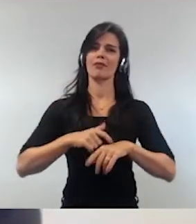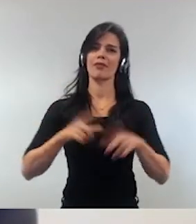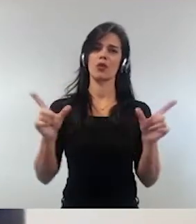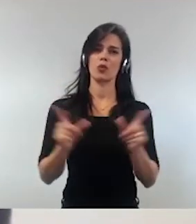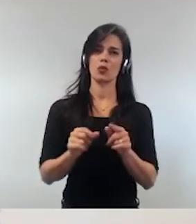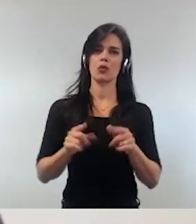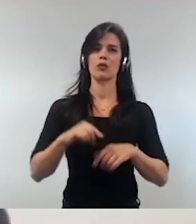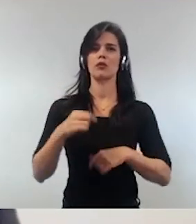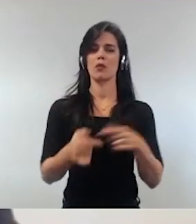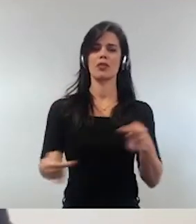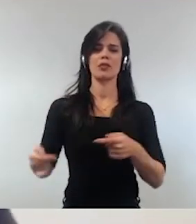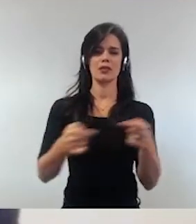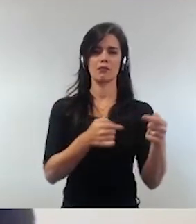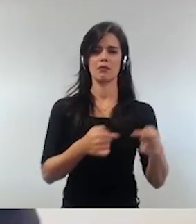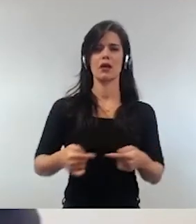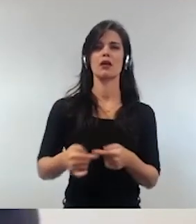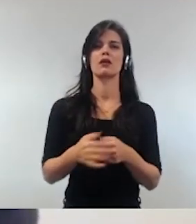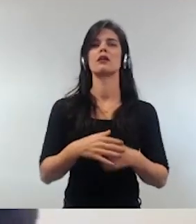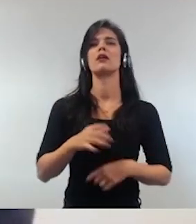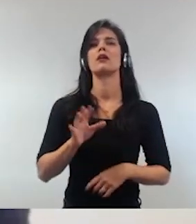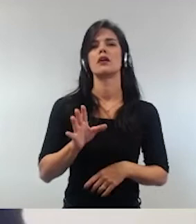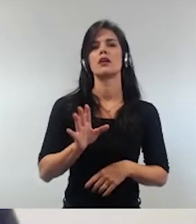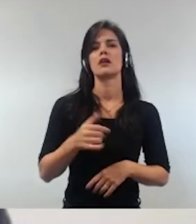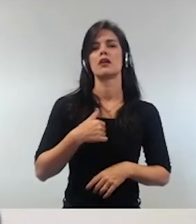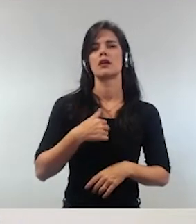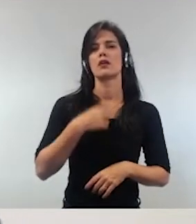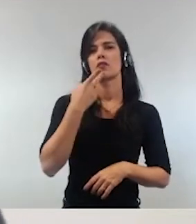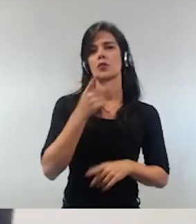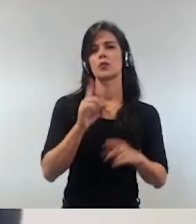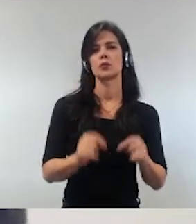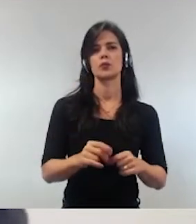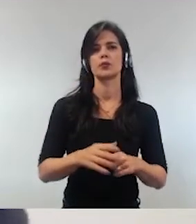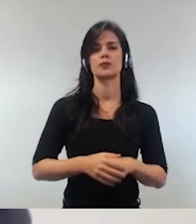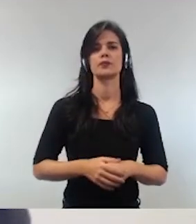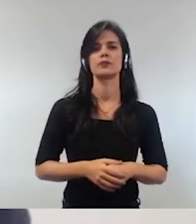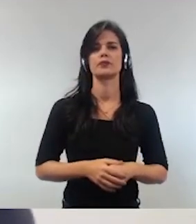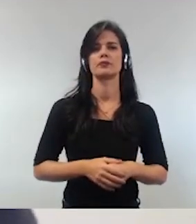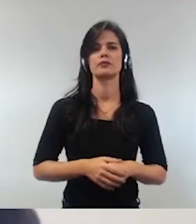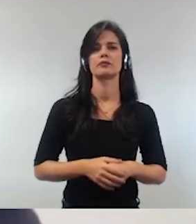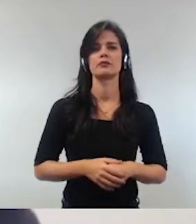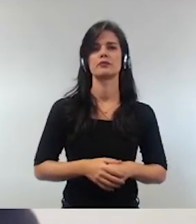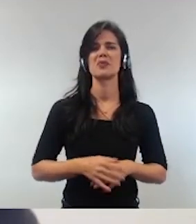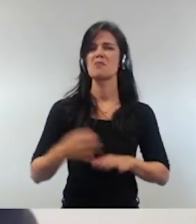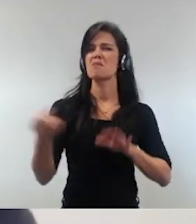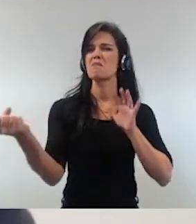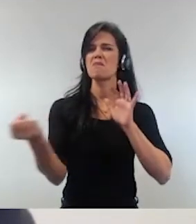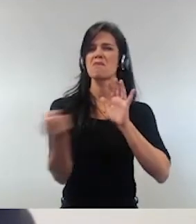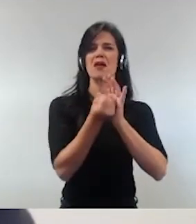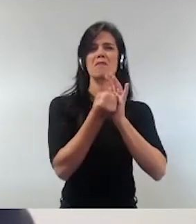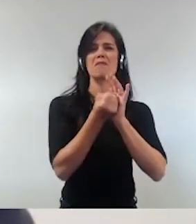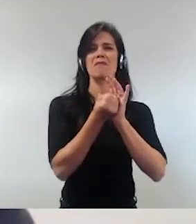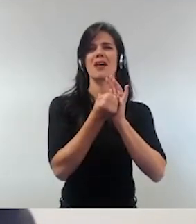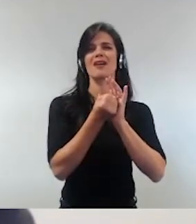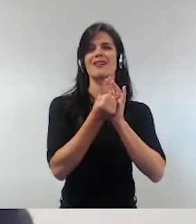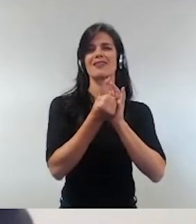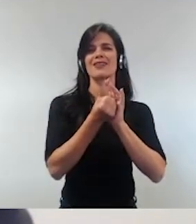para o debate, eu tenho dito que uma grande marca dessa crise é a